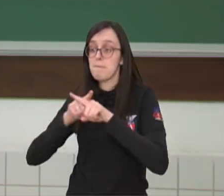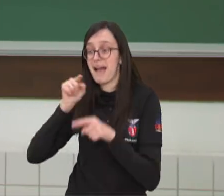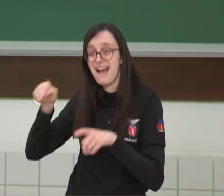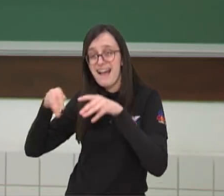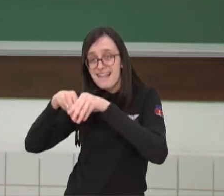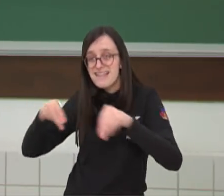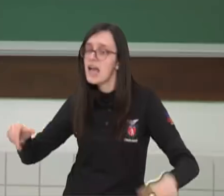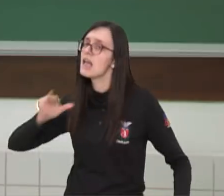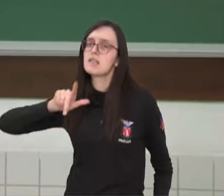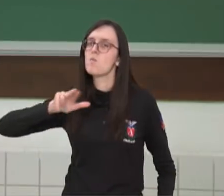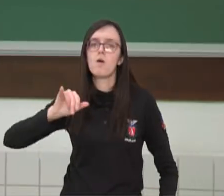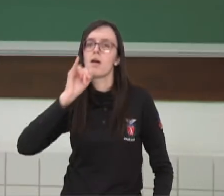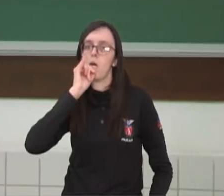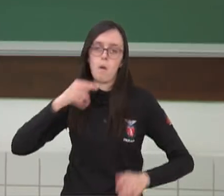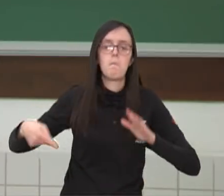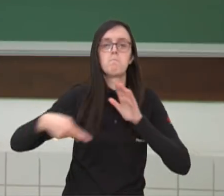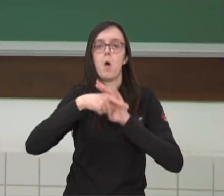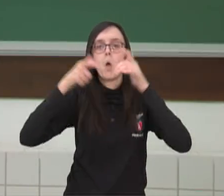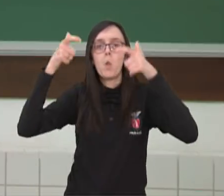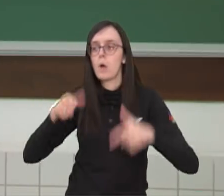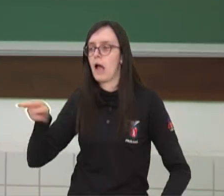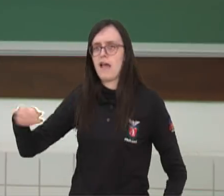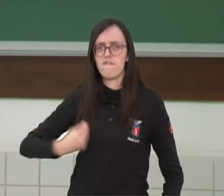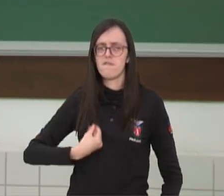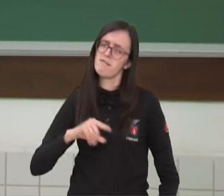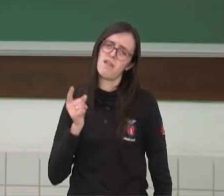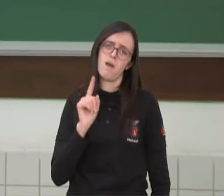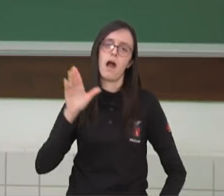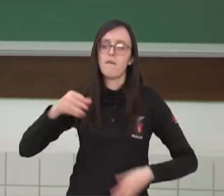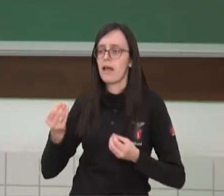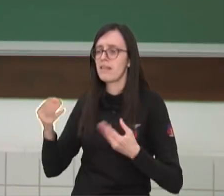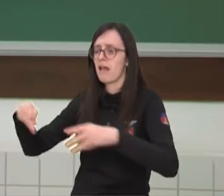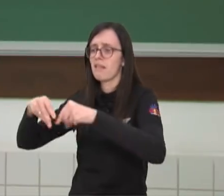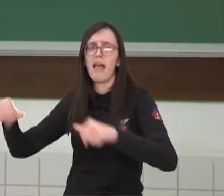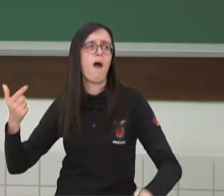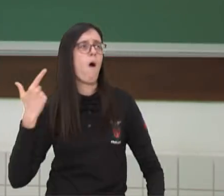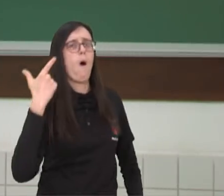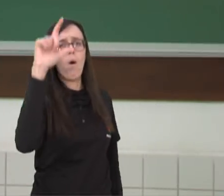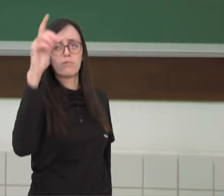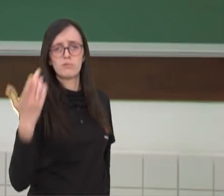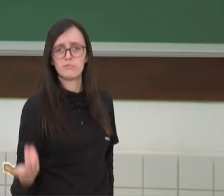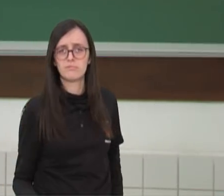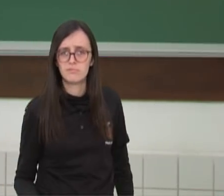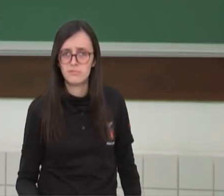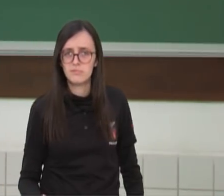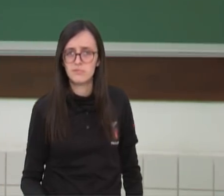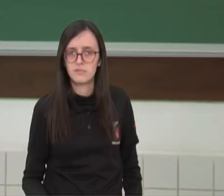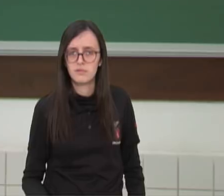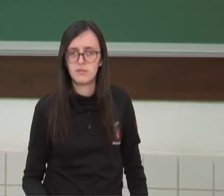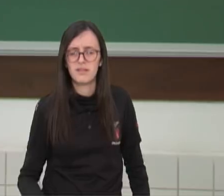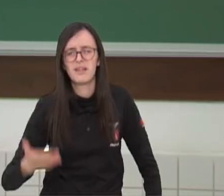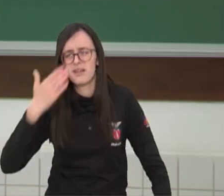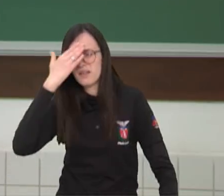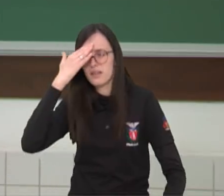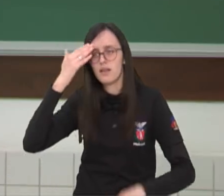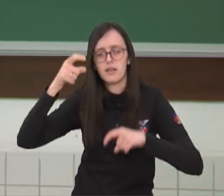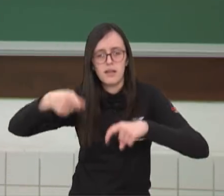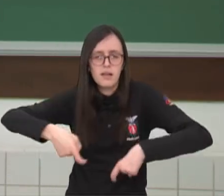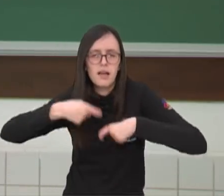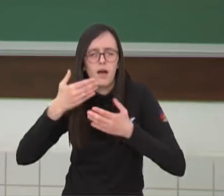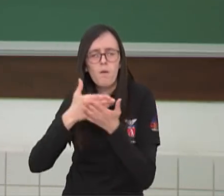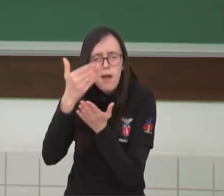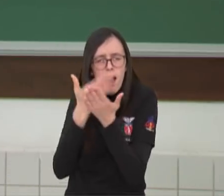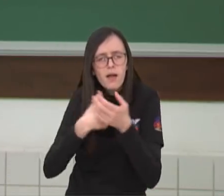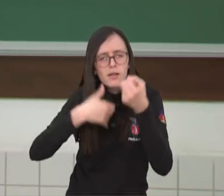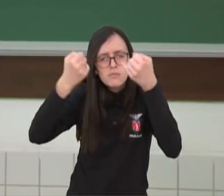terra nem sempre era no território que esses índios sempre habitaram. Expansão das fazendas de gado, lá do comecinho da aula,